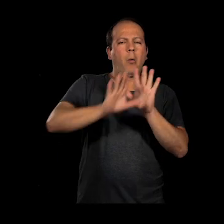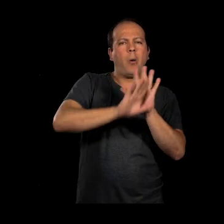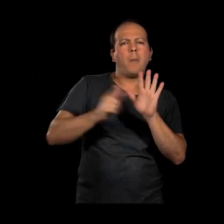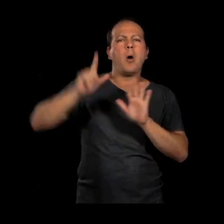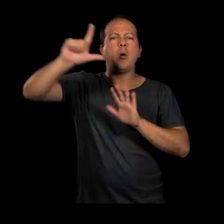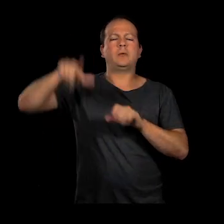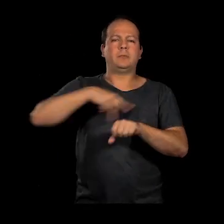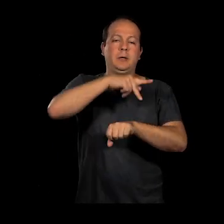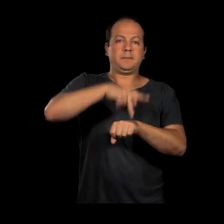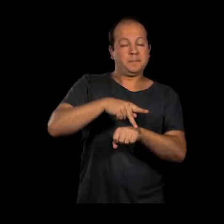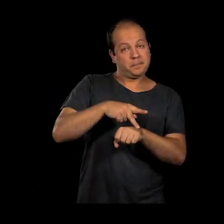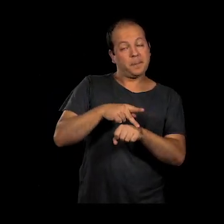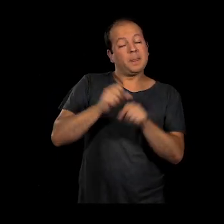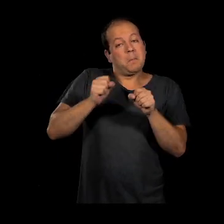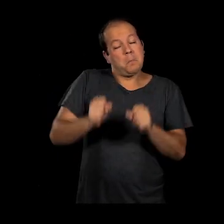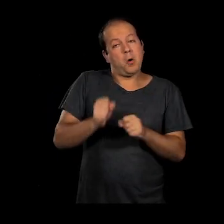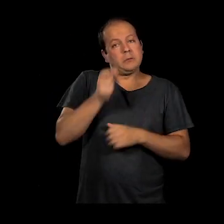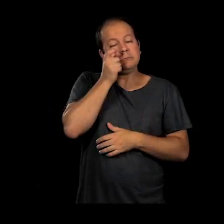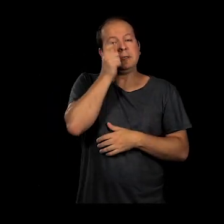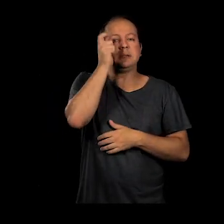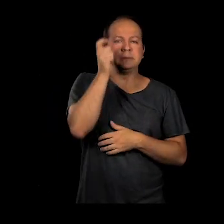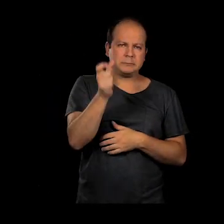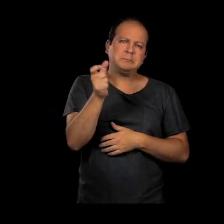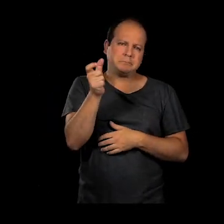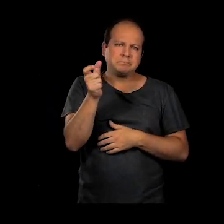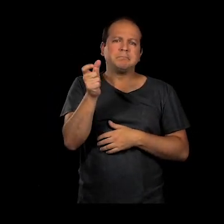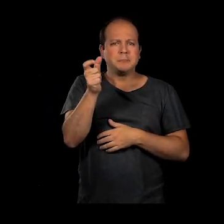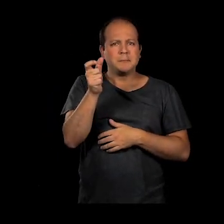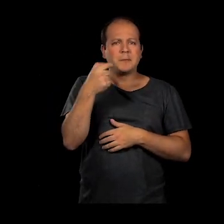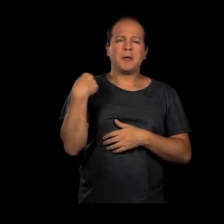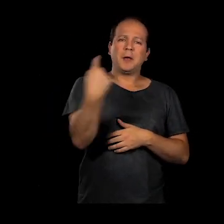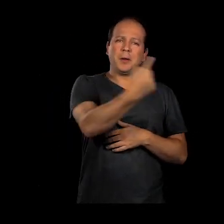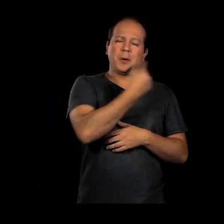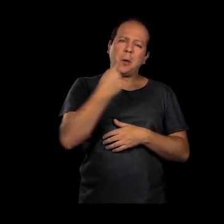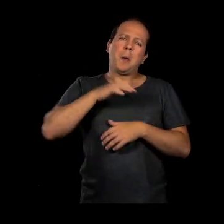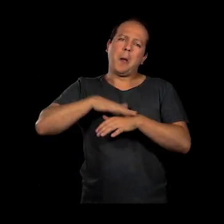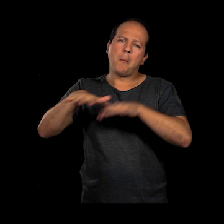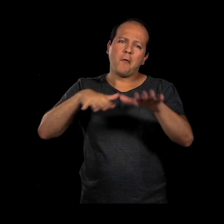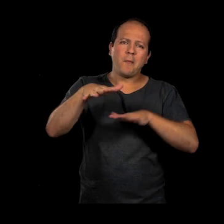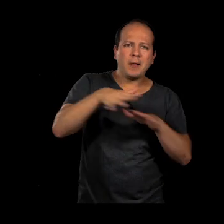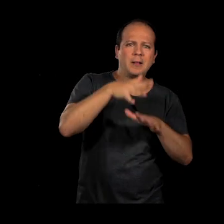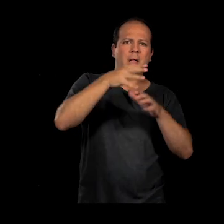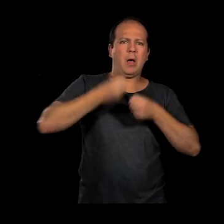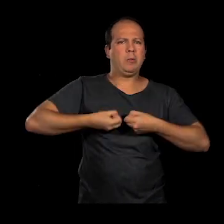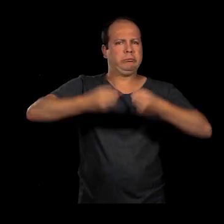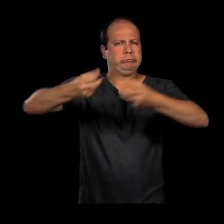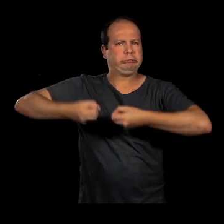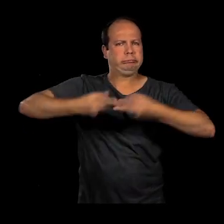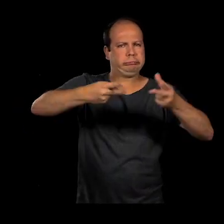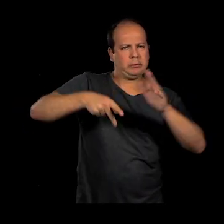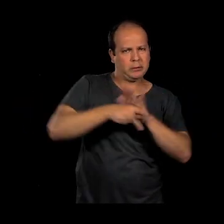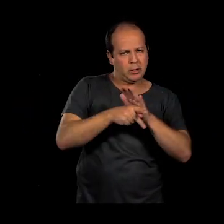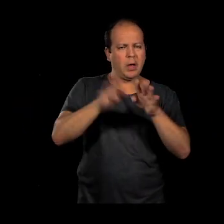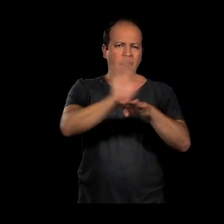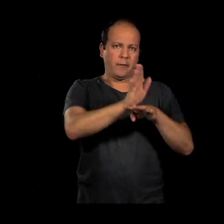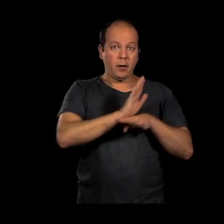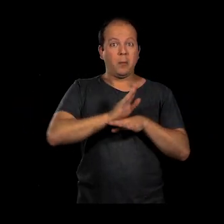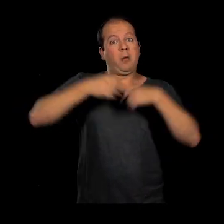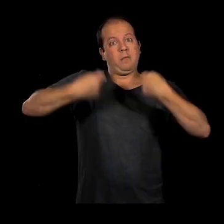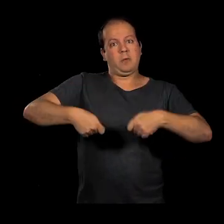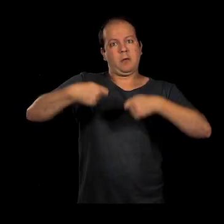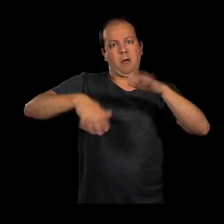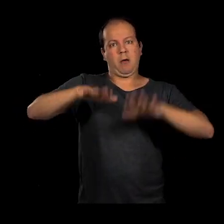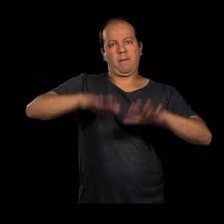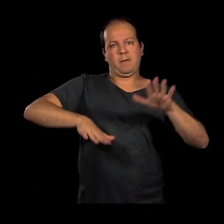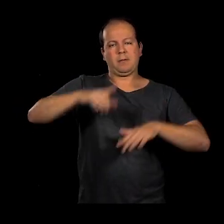fora, né? Pode ser até interessante, eu acho que isso para movimentar uma indústria é necessário